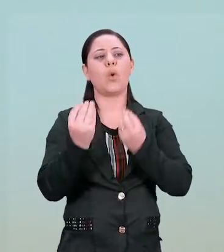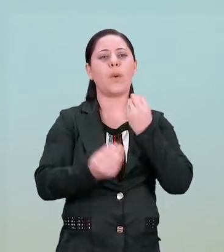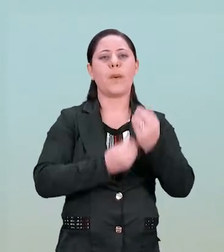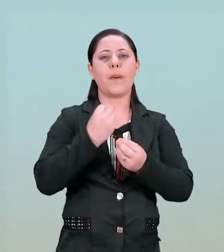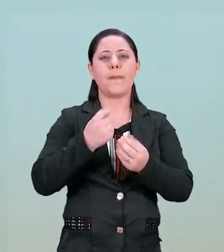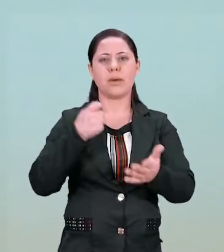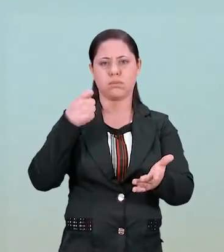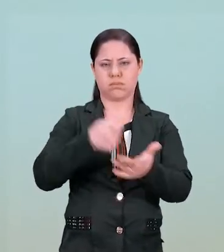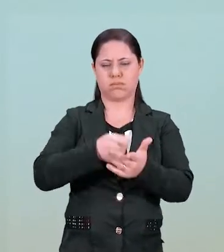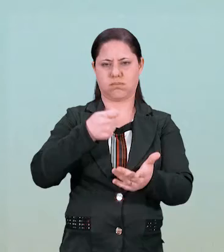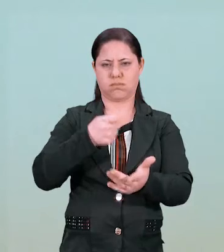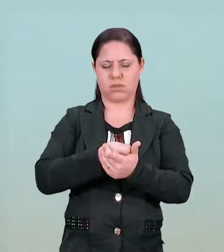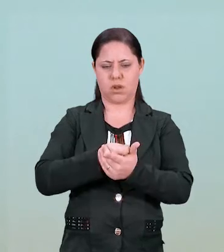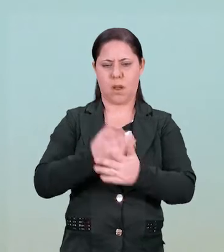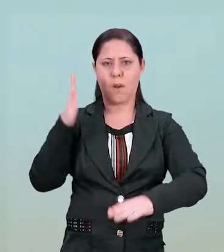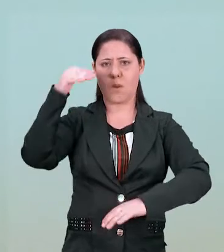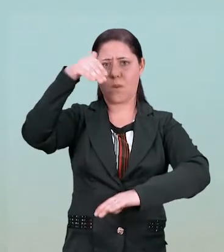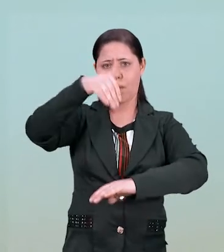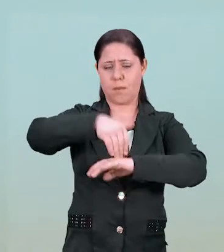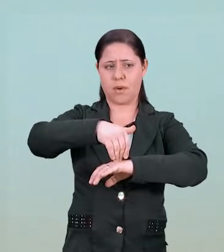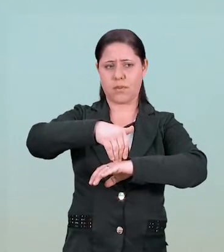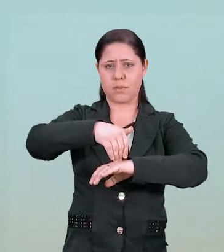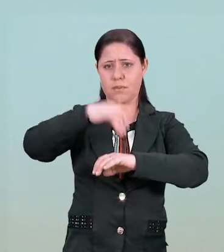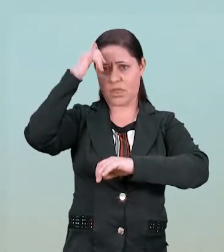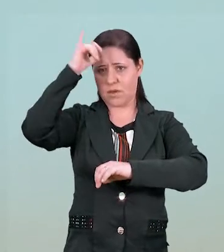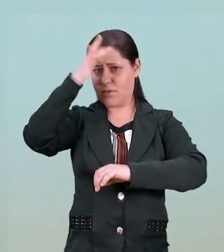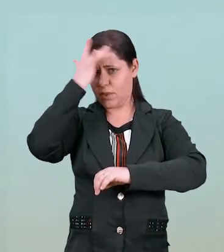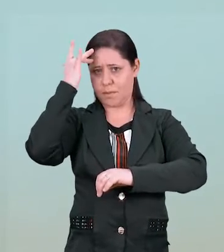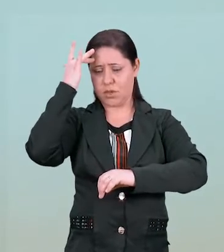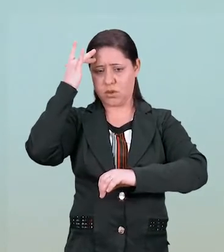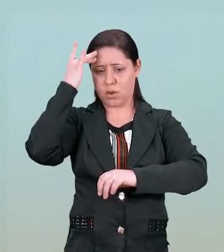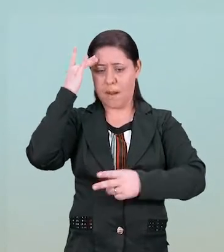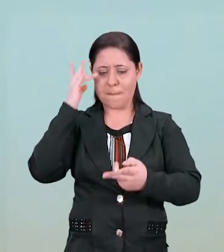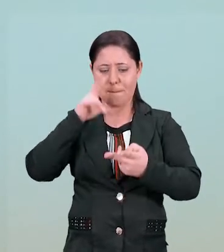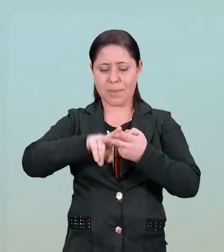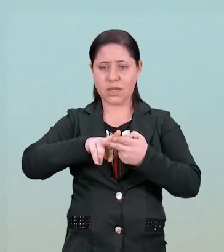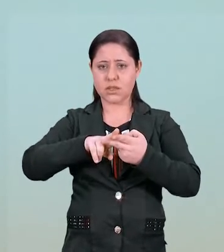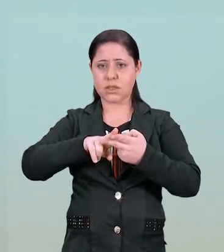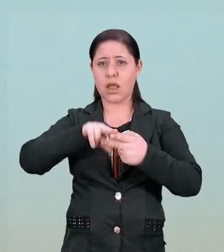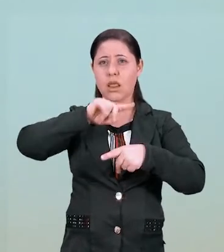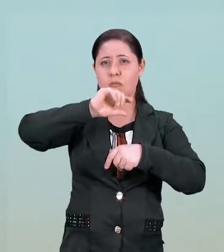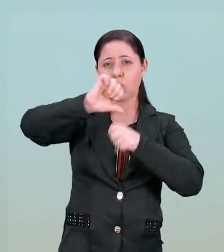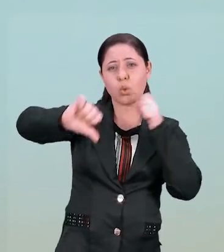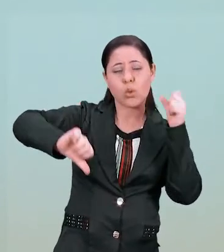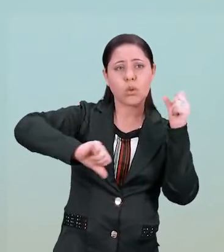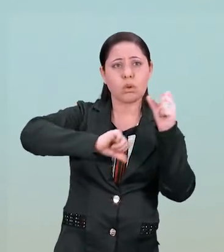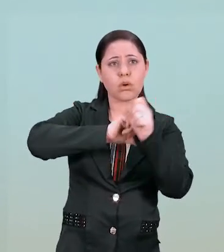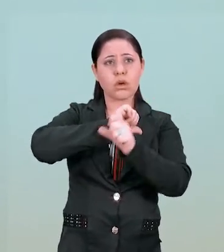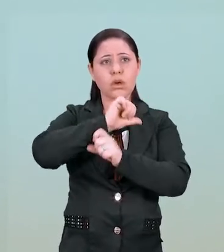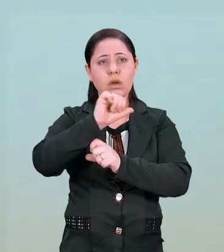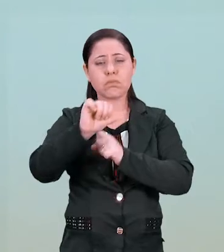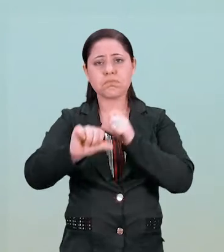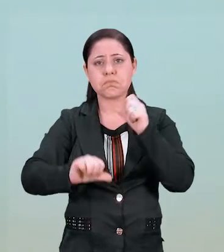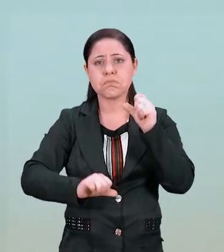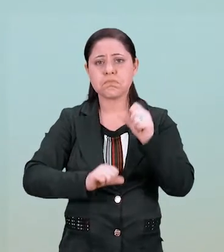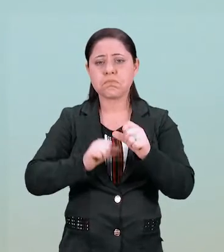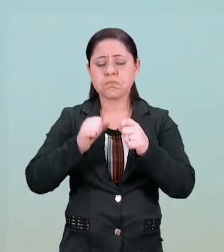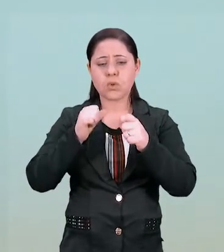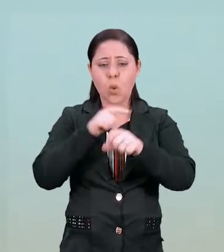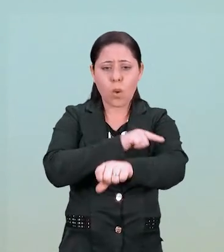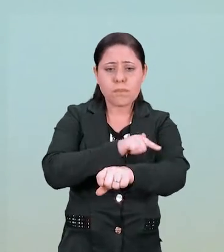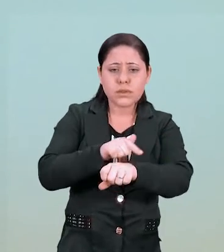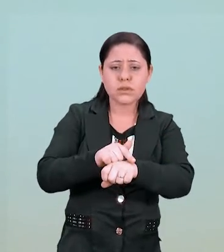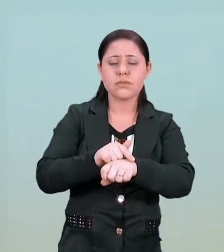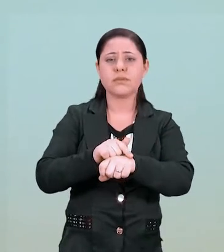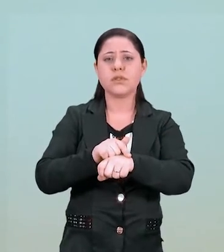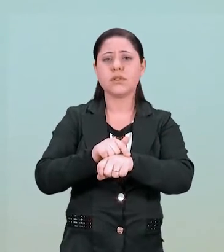penas e que diminuem a saída. Então, o Mato Grosso do Sul tem aumentado a sua população carcerária, deputado José Carlos, em